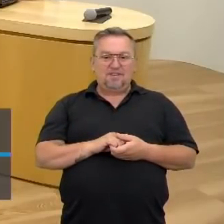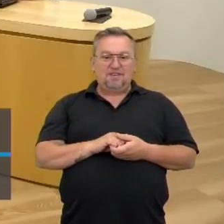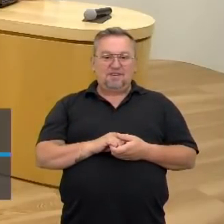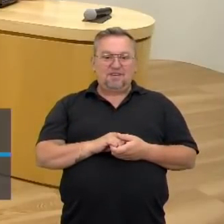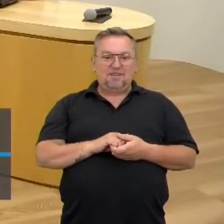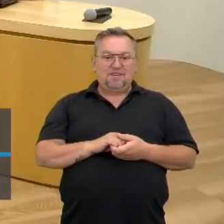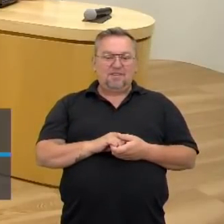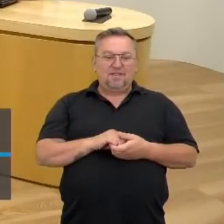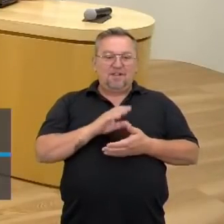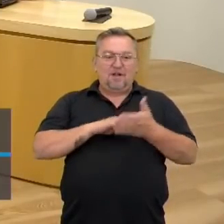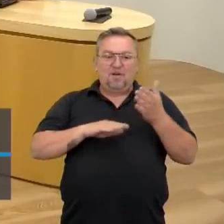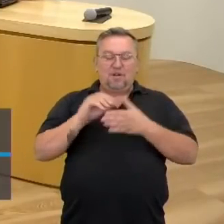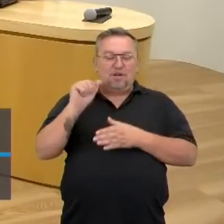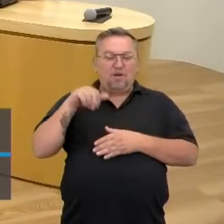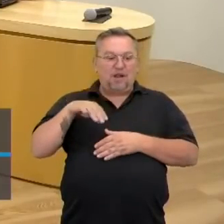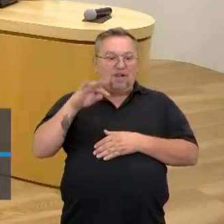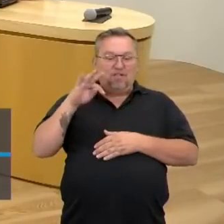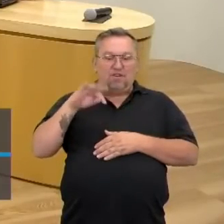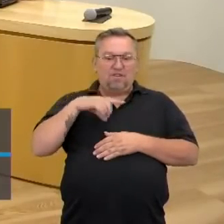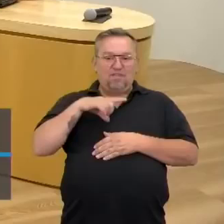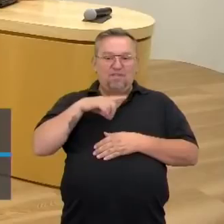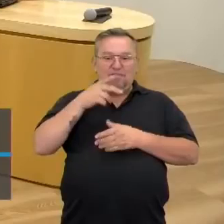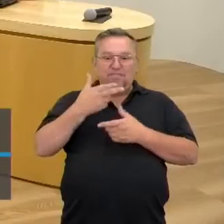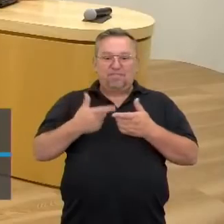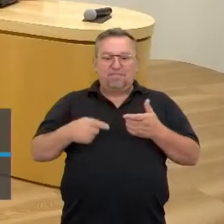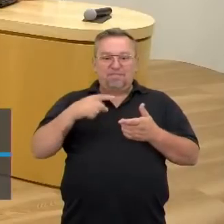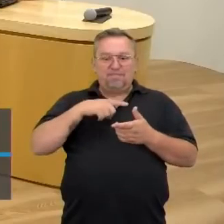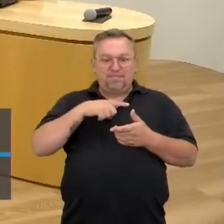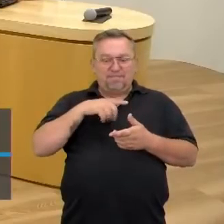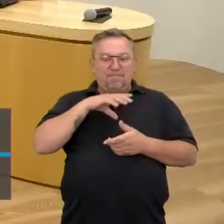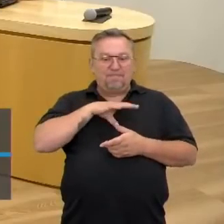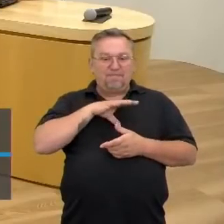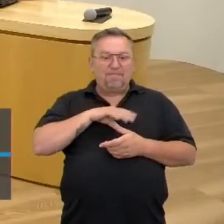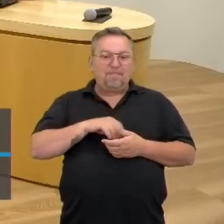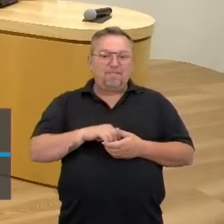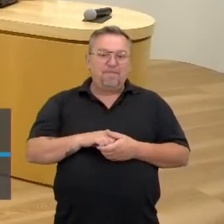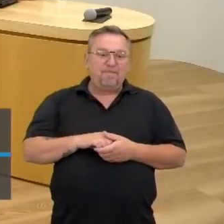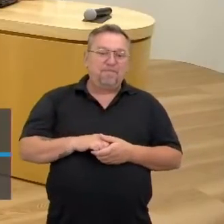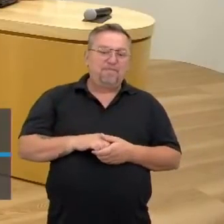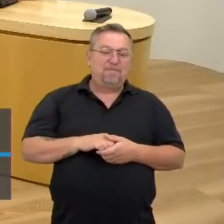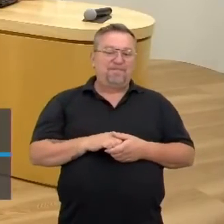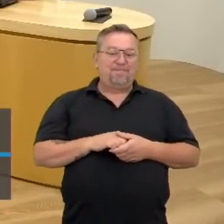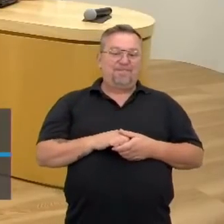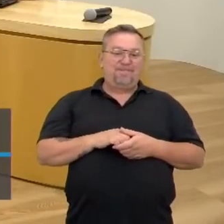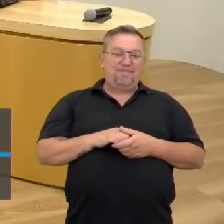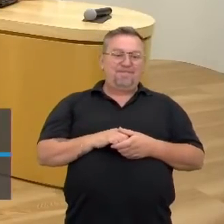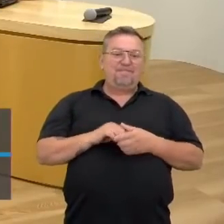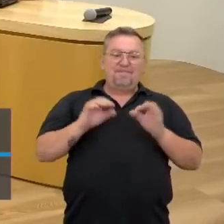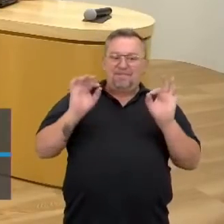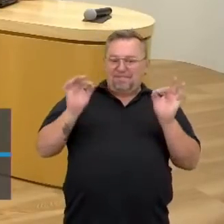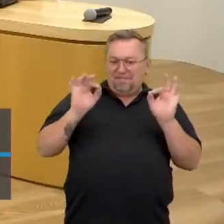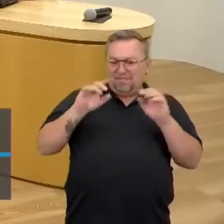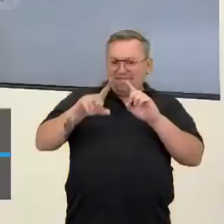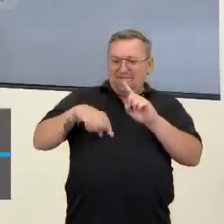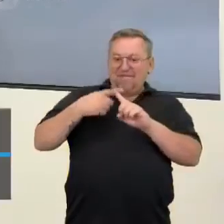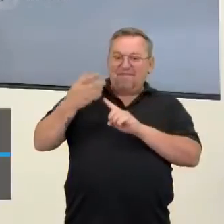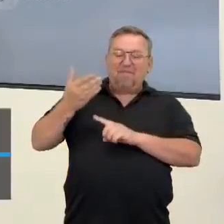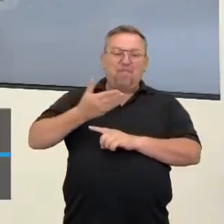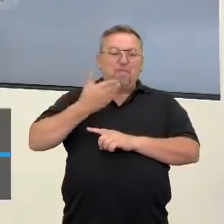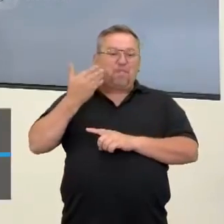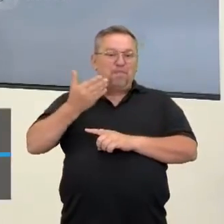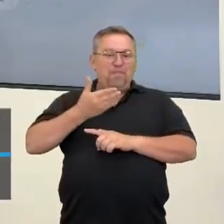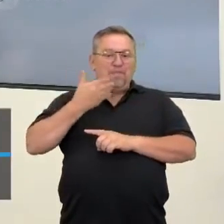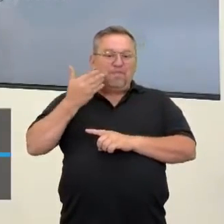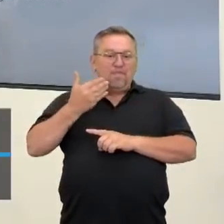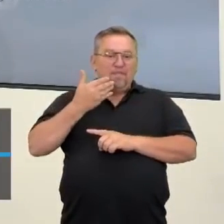todo mundo went. Todo mundo não tem todas aquelas conjugações que a gente tem em português. Então acaba ficando um pouco mais fácil mesmo. Exatamente, fica muito mais fácil, gente. Não